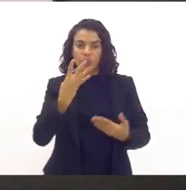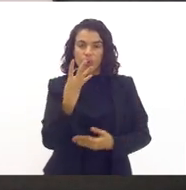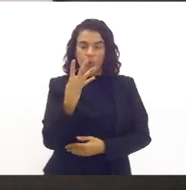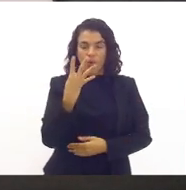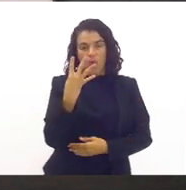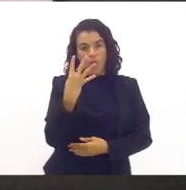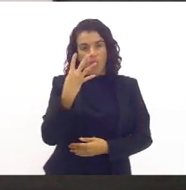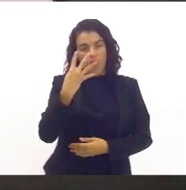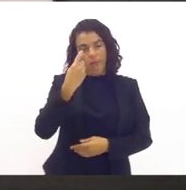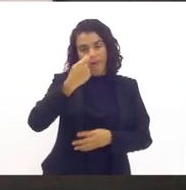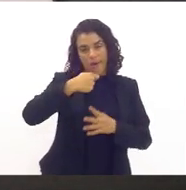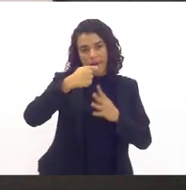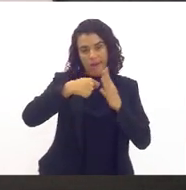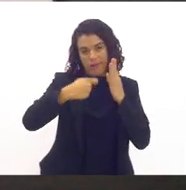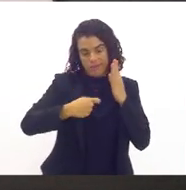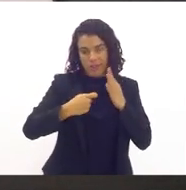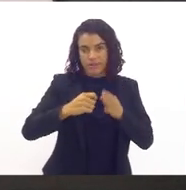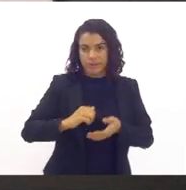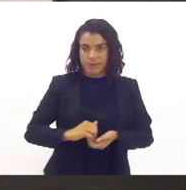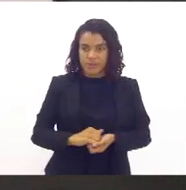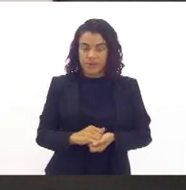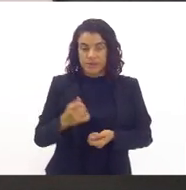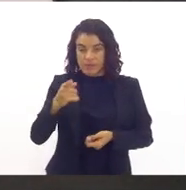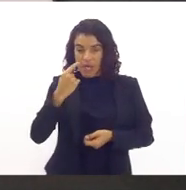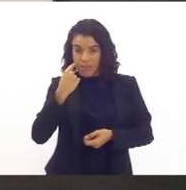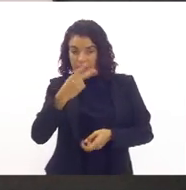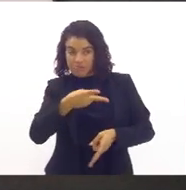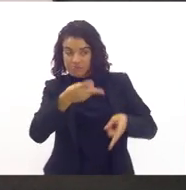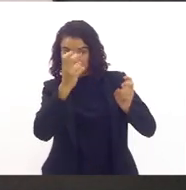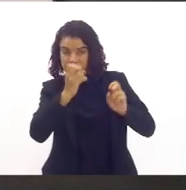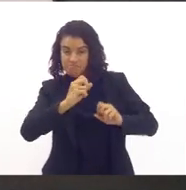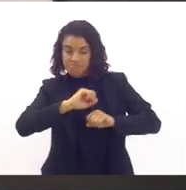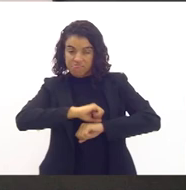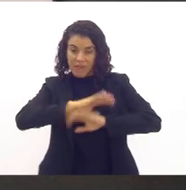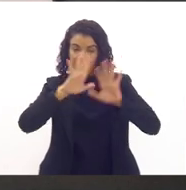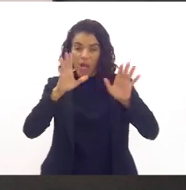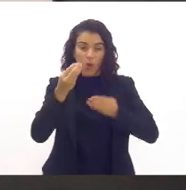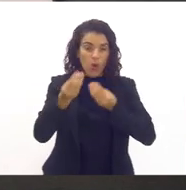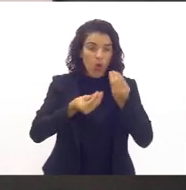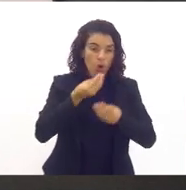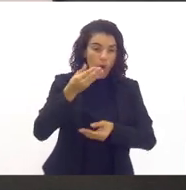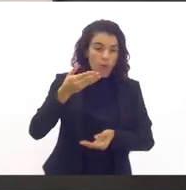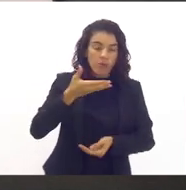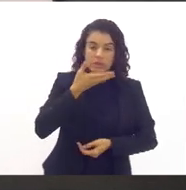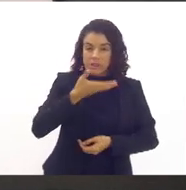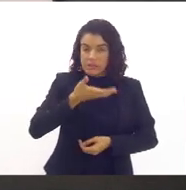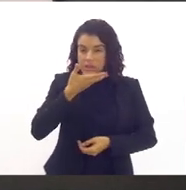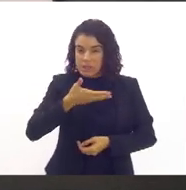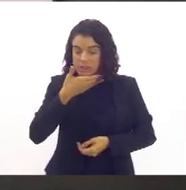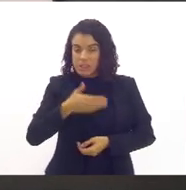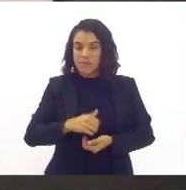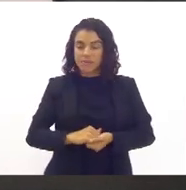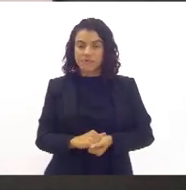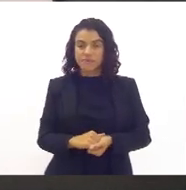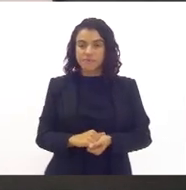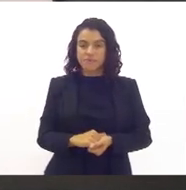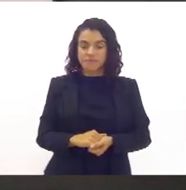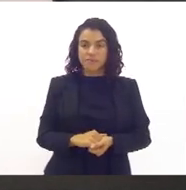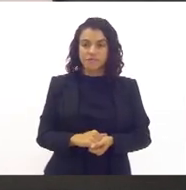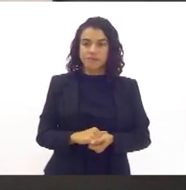já dá para a gente ter uma visão mais clara de como vai ser o comportamento do final do ano. Com a palavra,